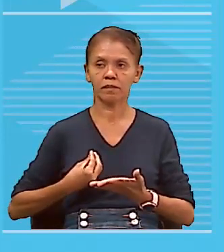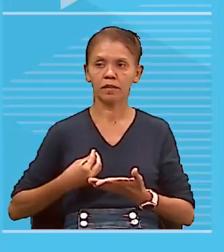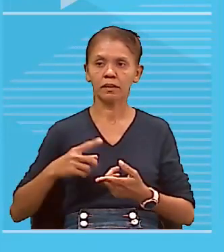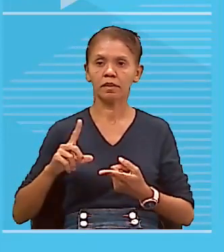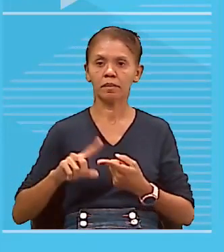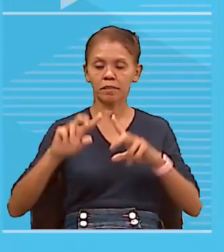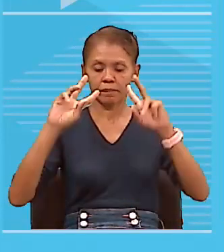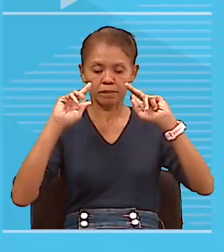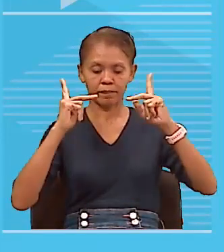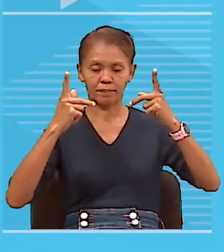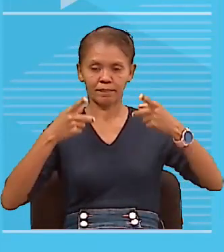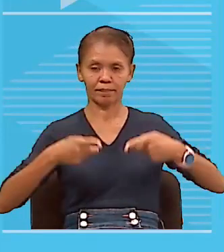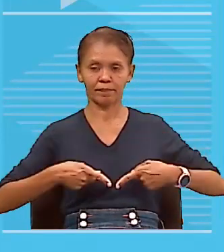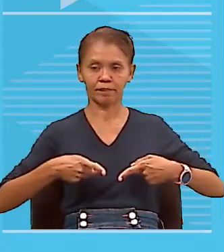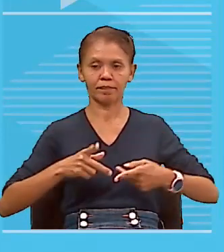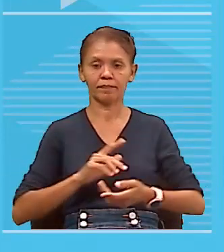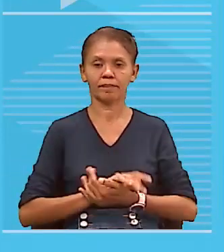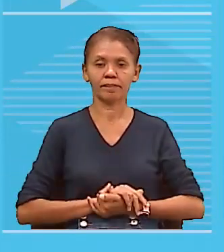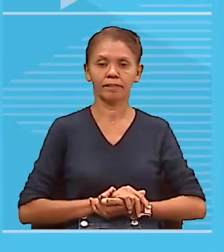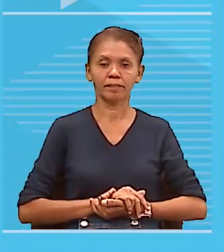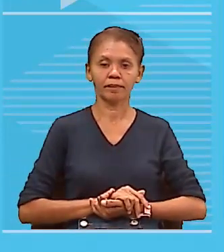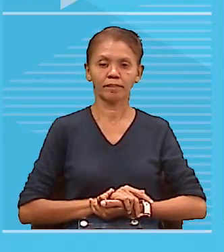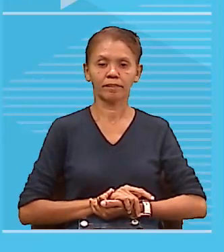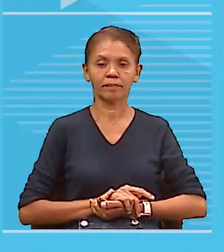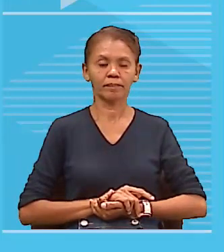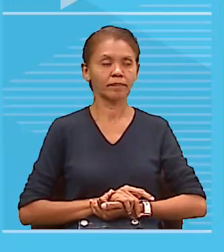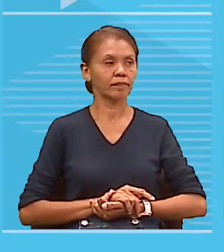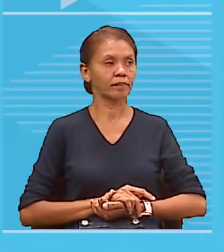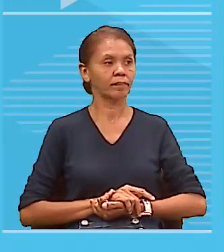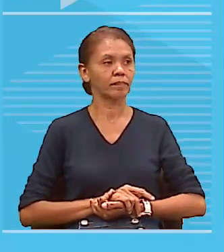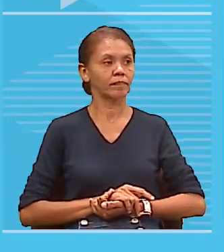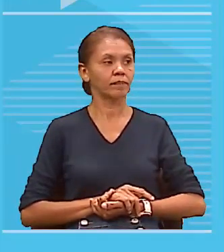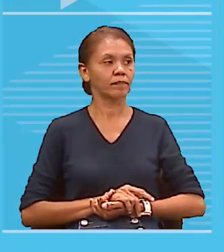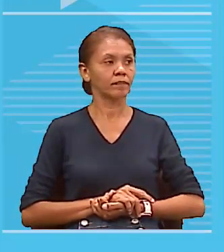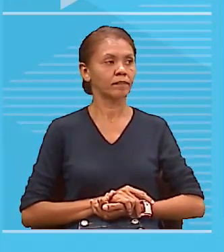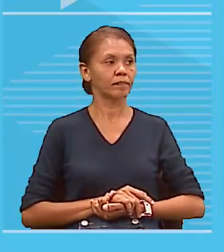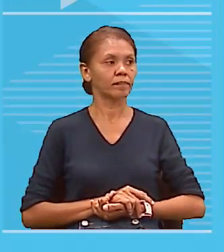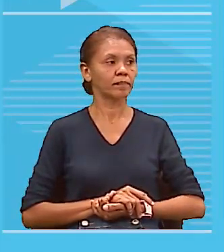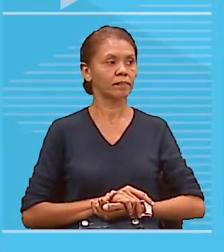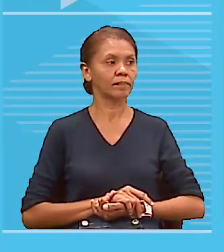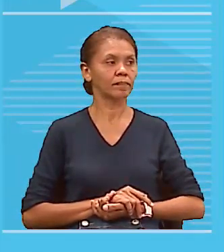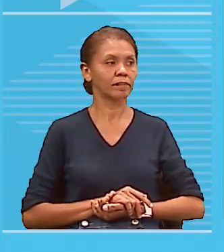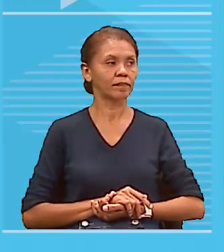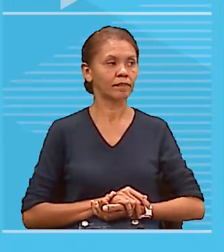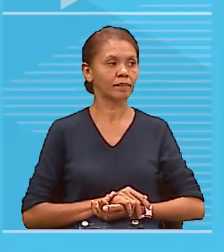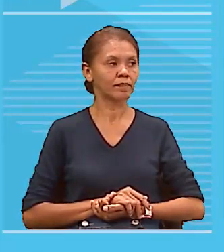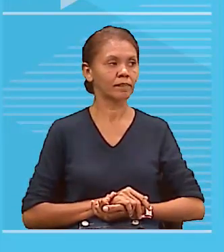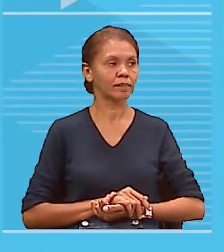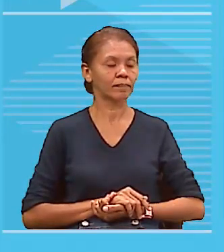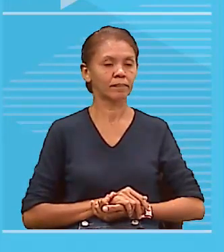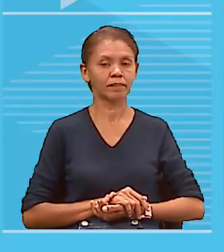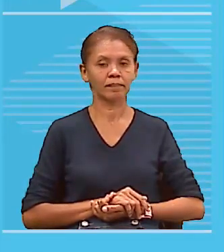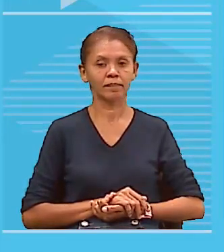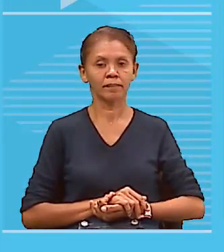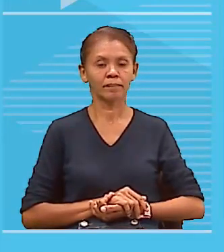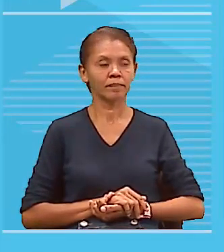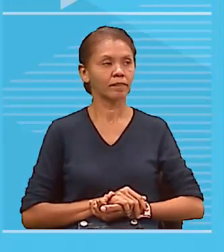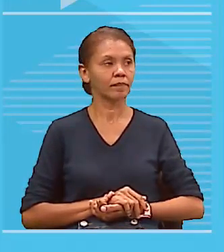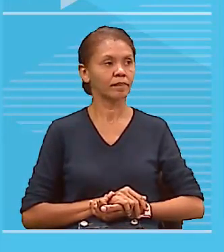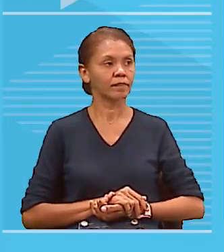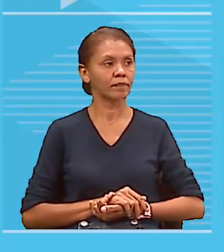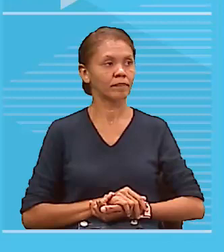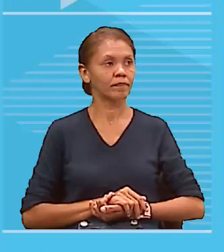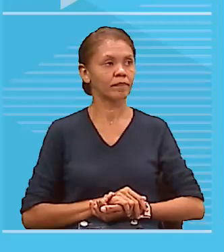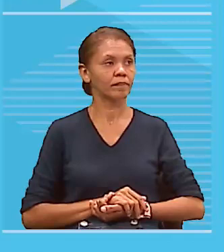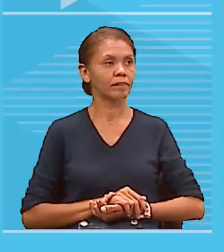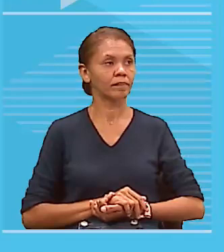isso? Nossa, a gente ficaria, né, Jack, milionário, se fosse multar todo mundo que poluísse a